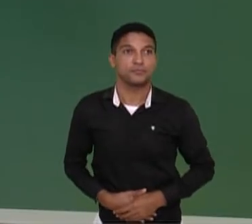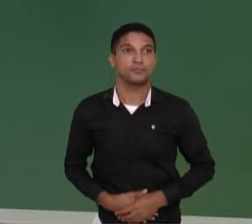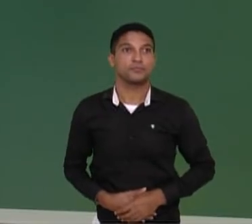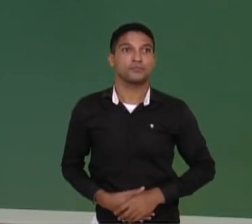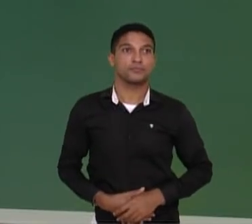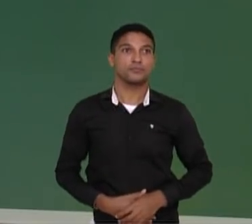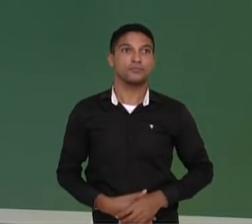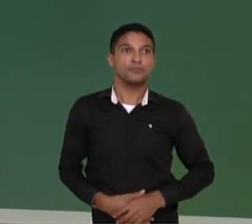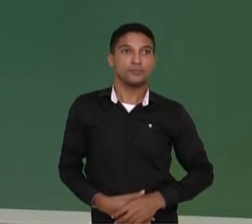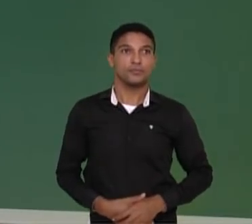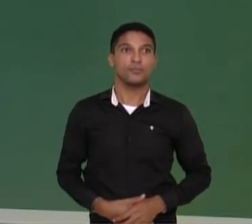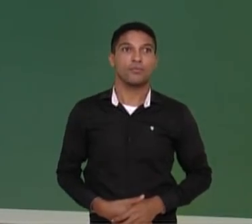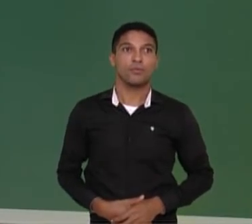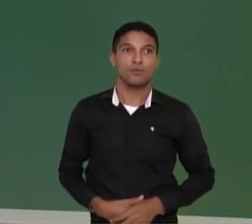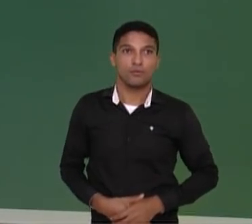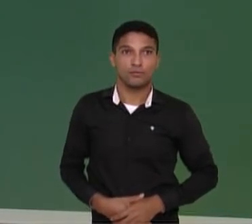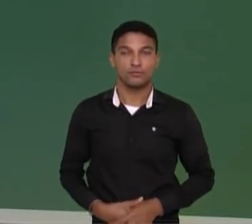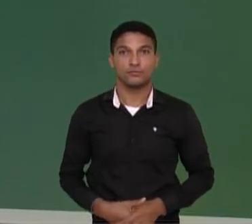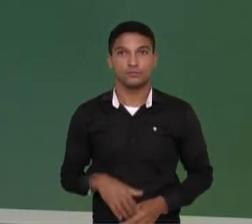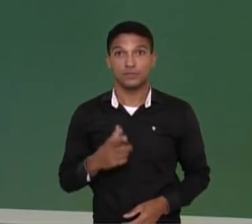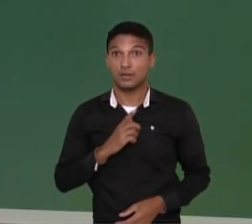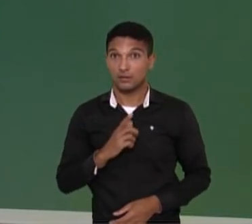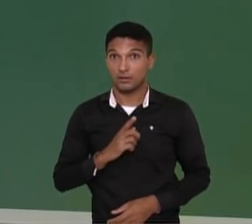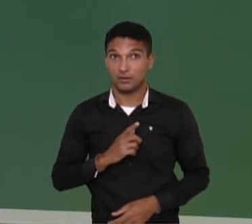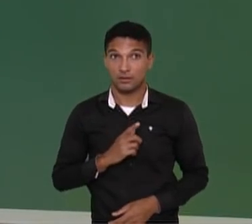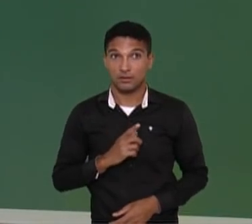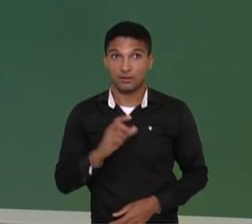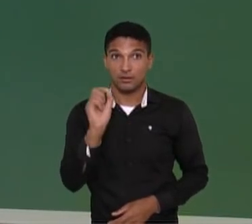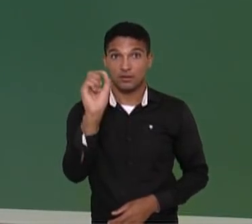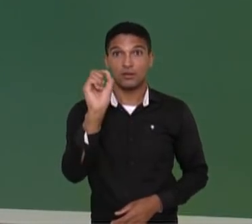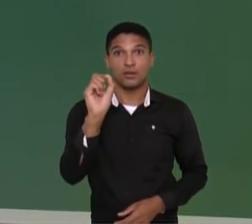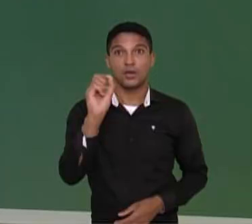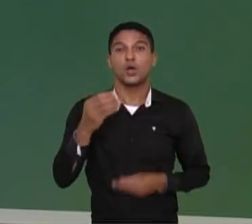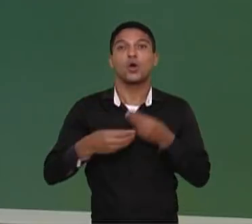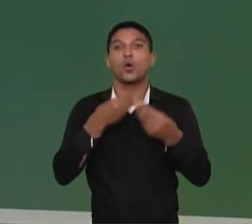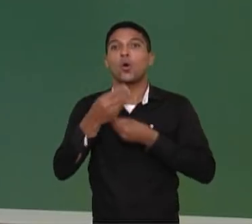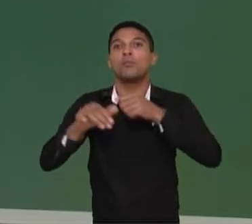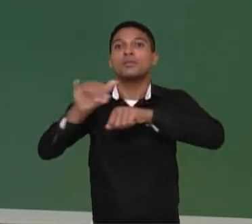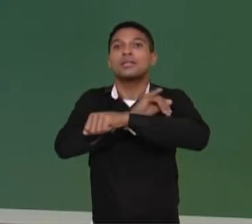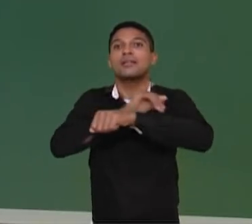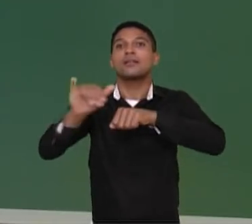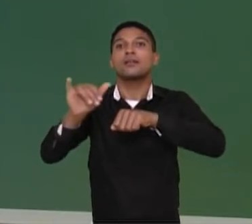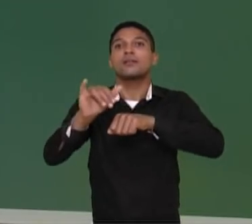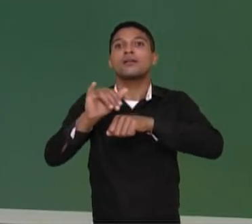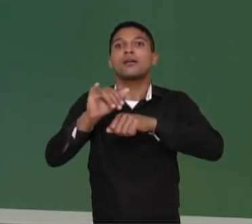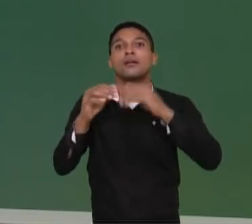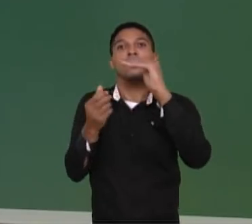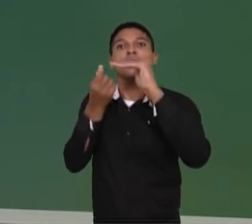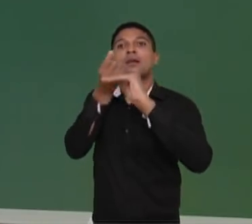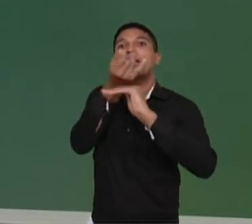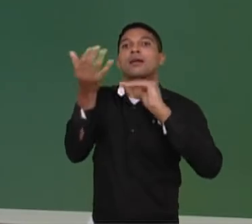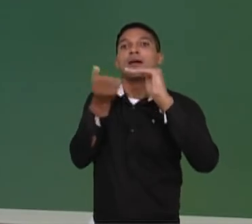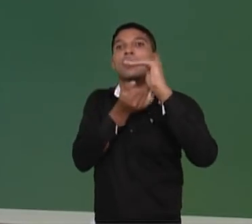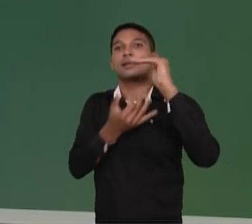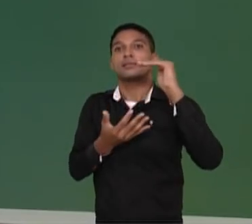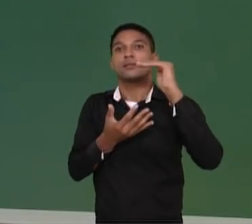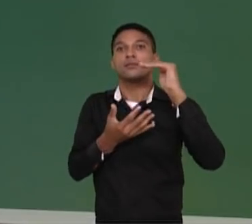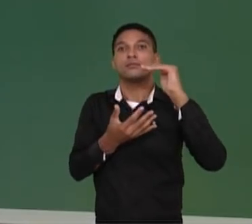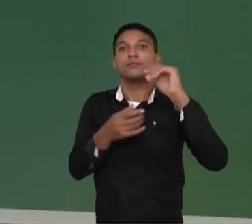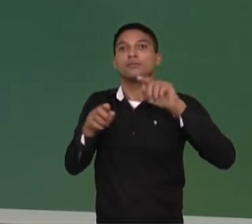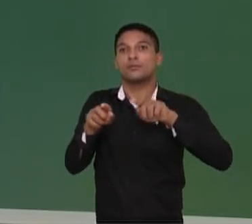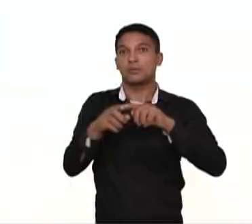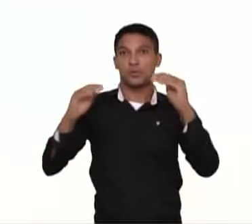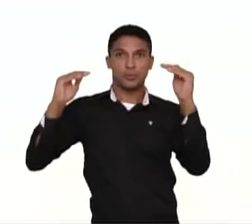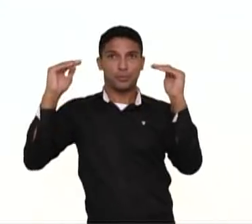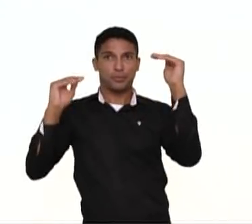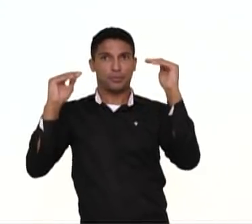E aí, a gente tem a primeira aplicação de razão, que é comparar 2 segmentos, 2